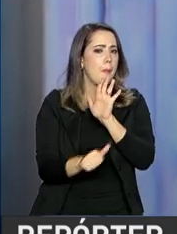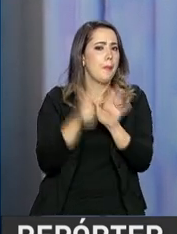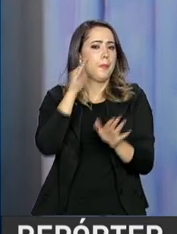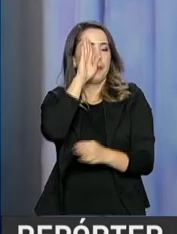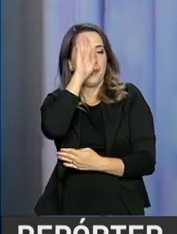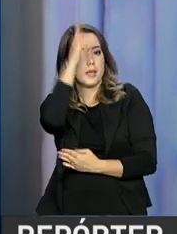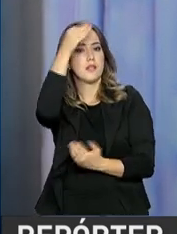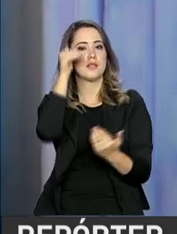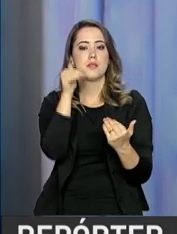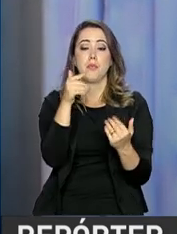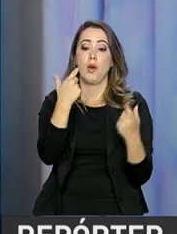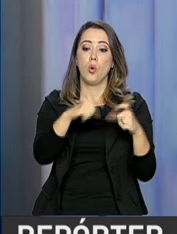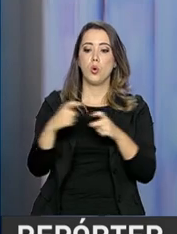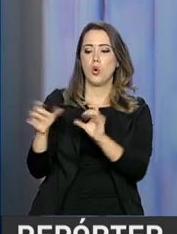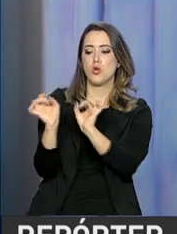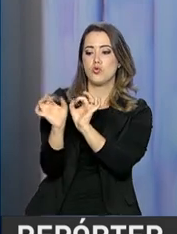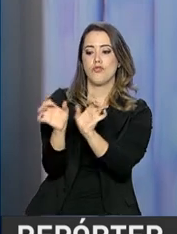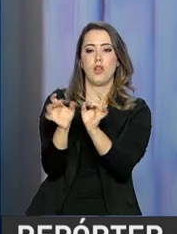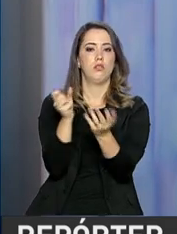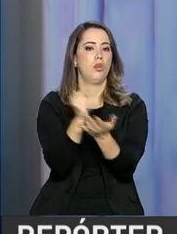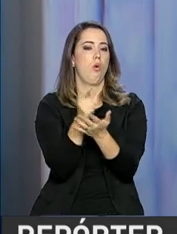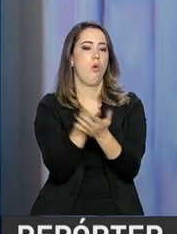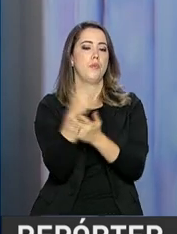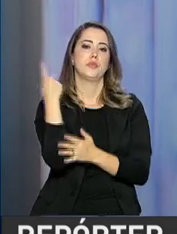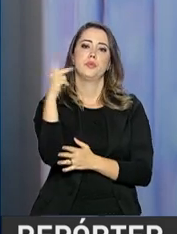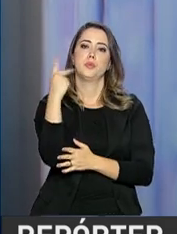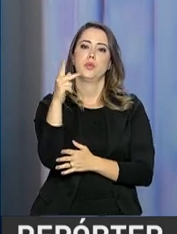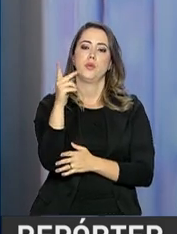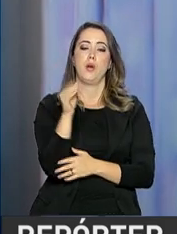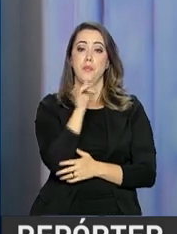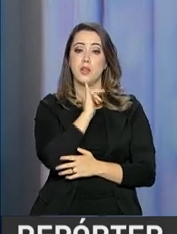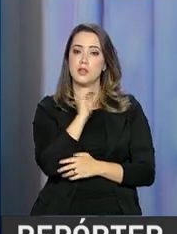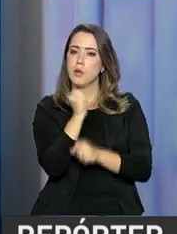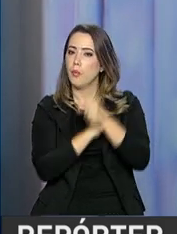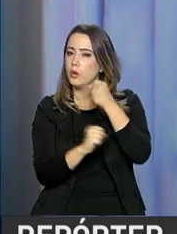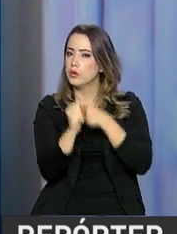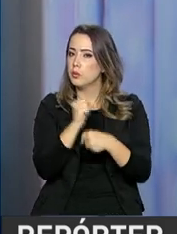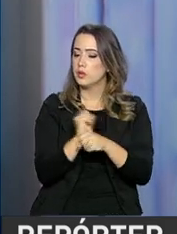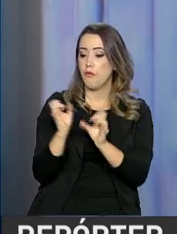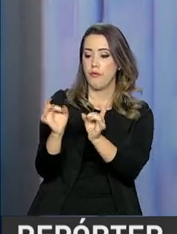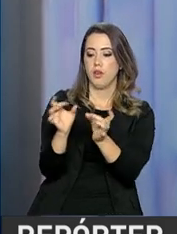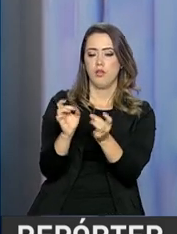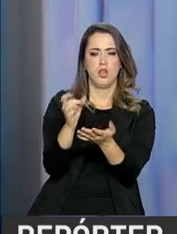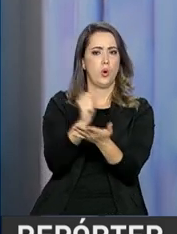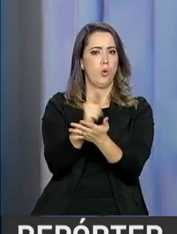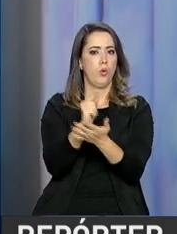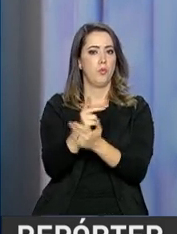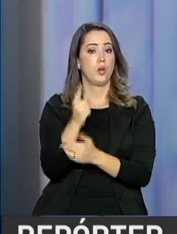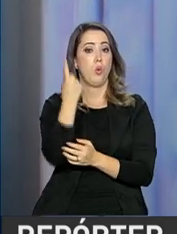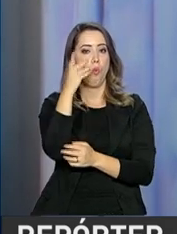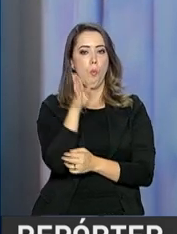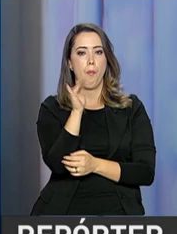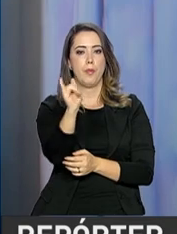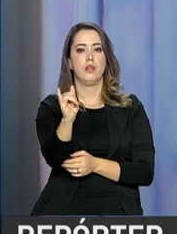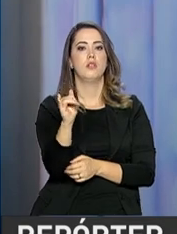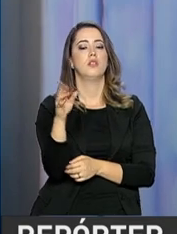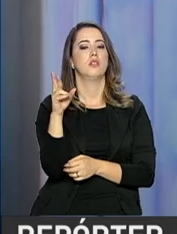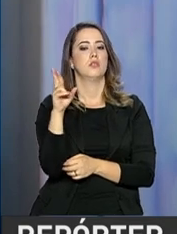principal parceiro econômico do Paraguai. Só no ano passado, o comércio entre os dois países chegou a